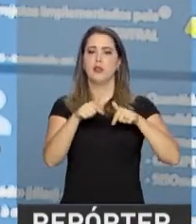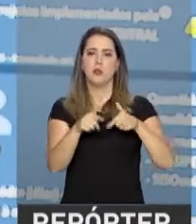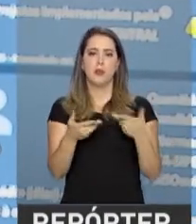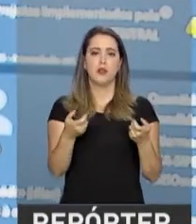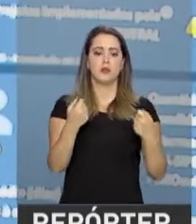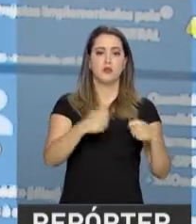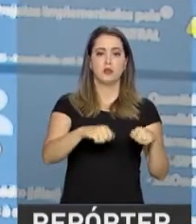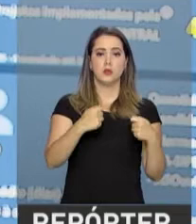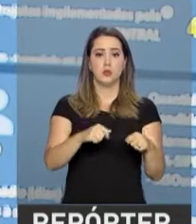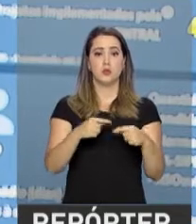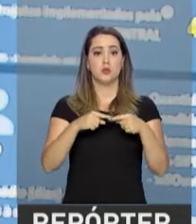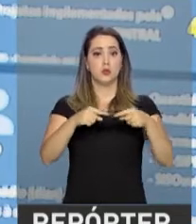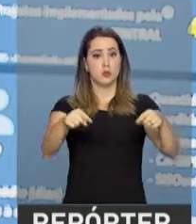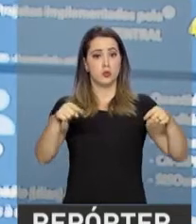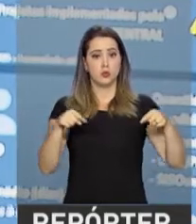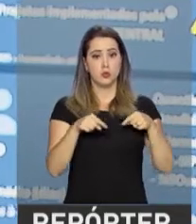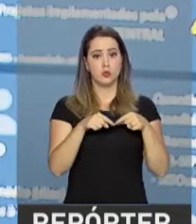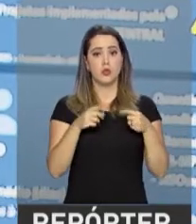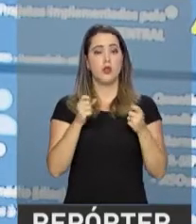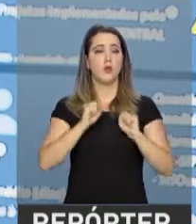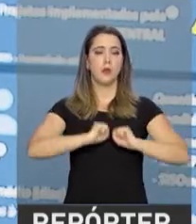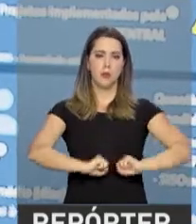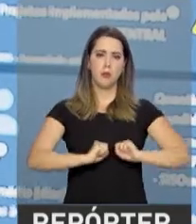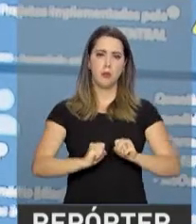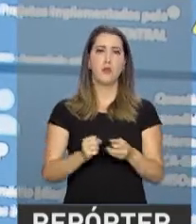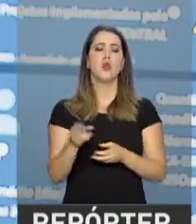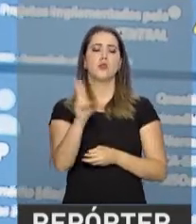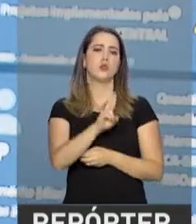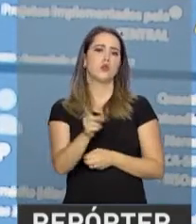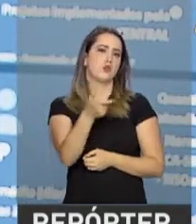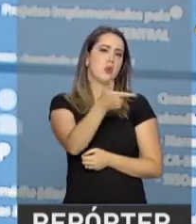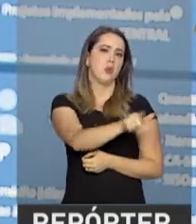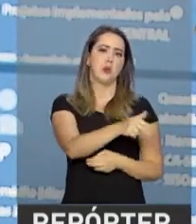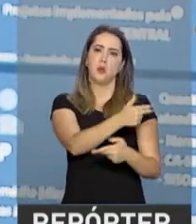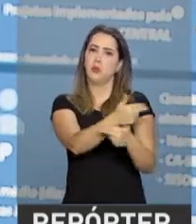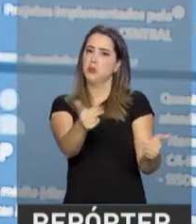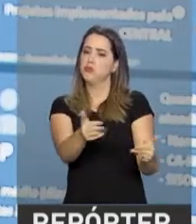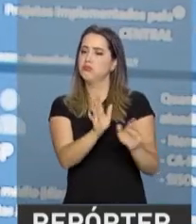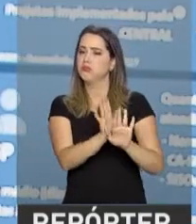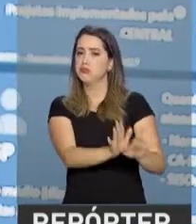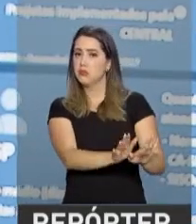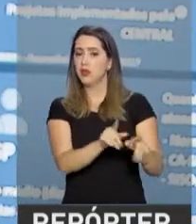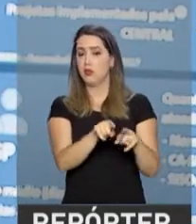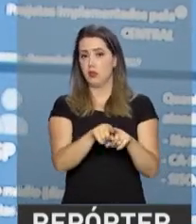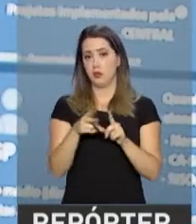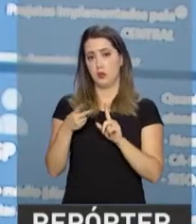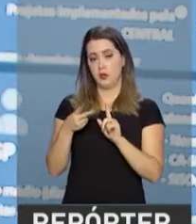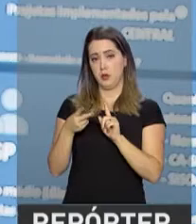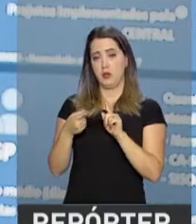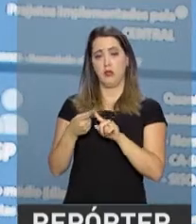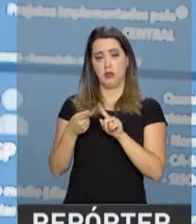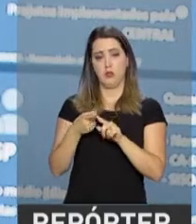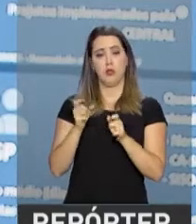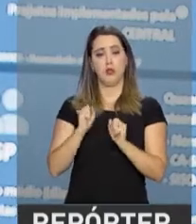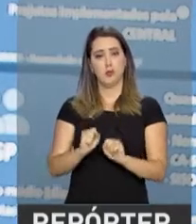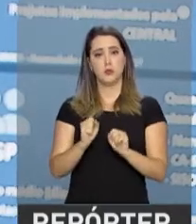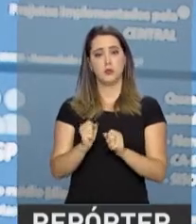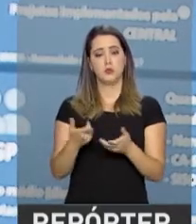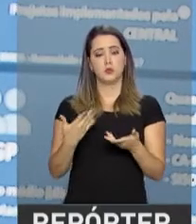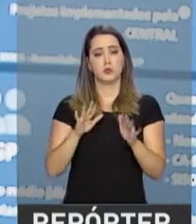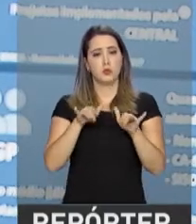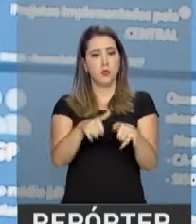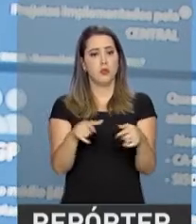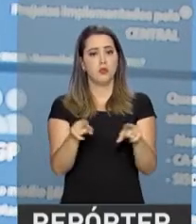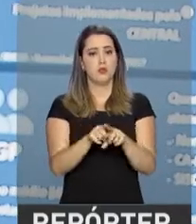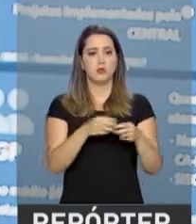ocupar um espaço físico que pode ser destinado para outra finalidade e vou ter a possibilidade de direcionar para a área fim